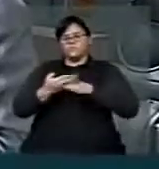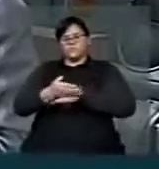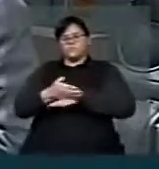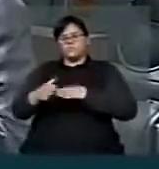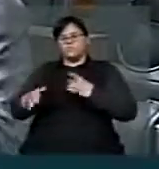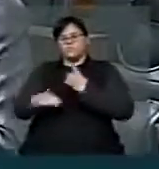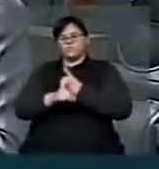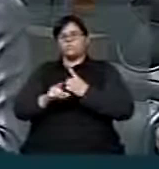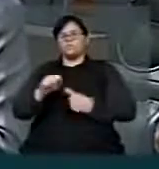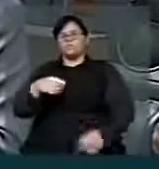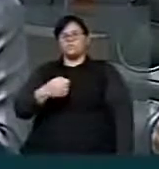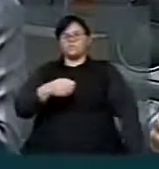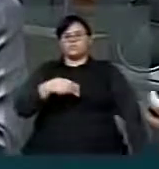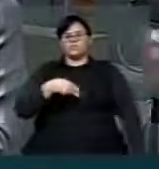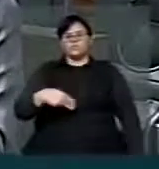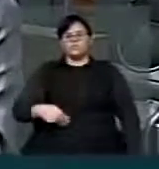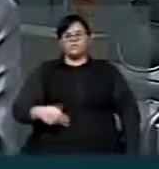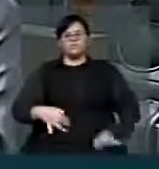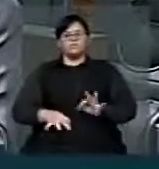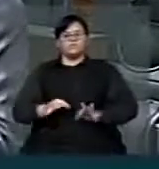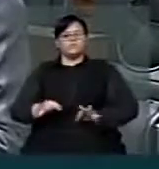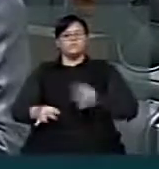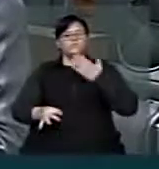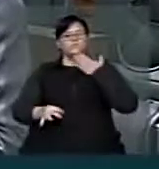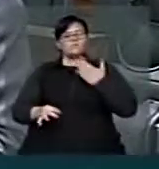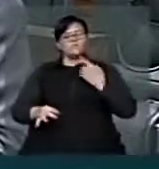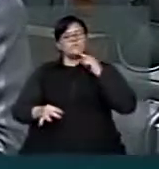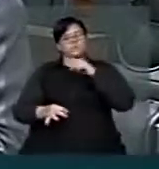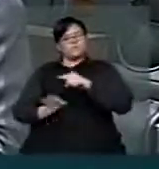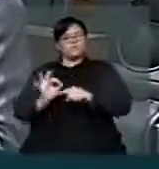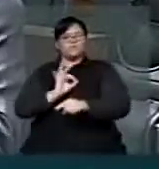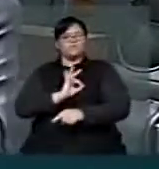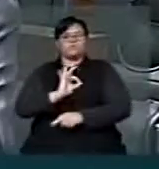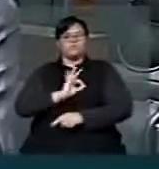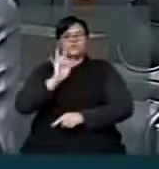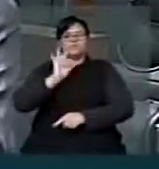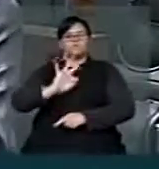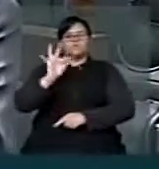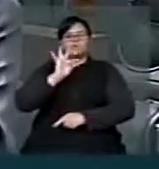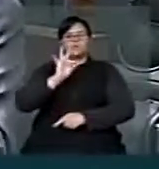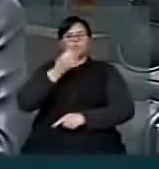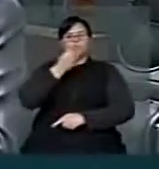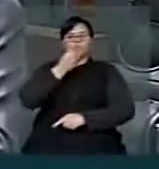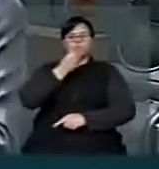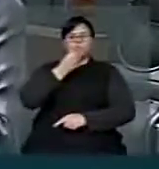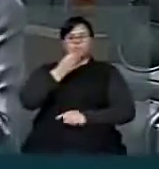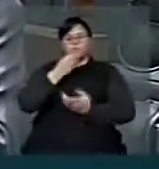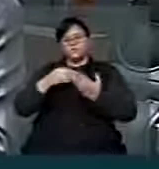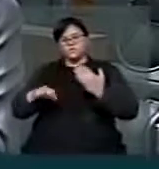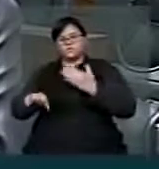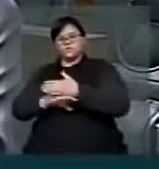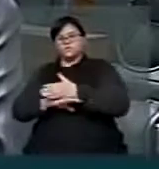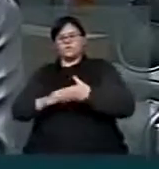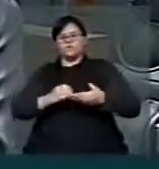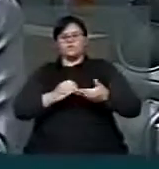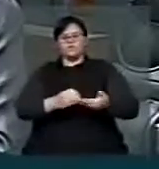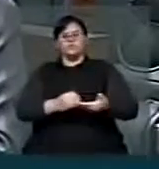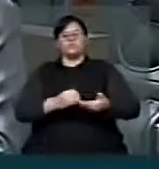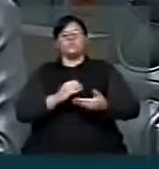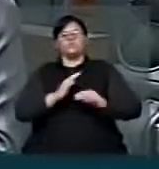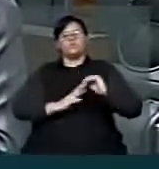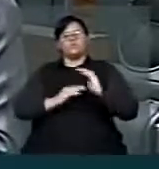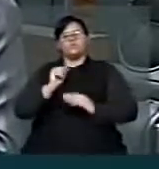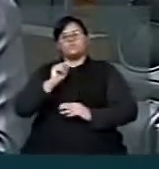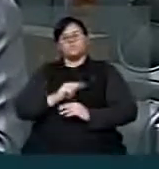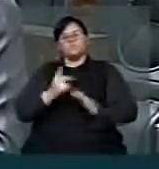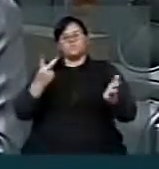Justiça para pedir ao ministro que a Polícia Federal pudesse, no caso, auxiliar a Polícia Civil